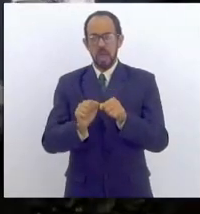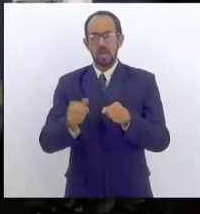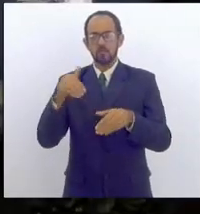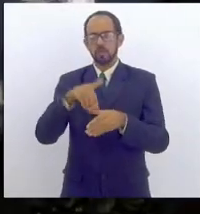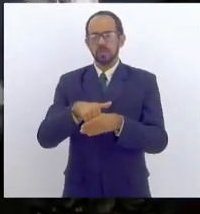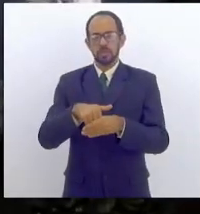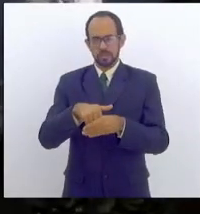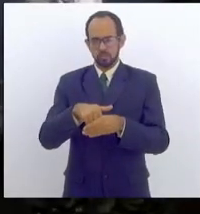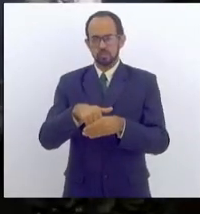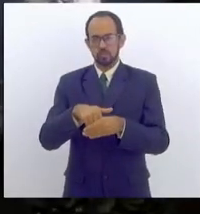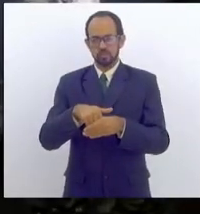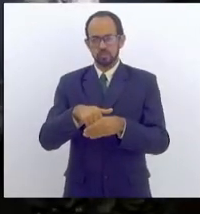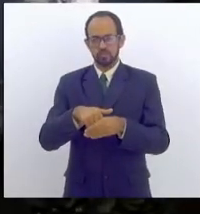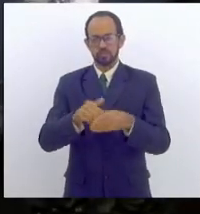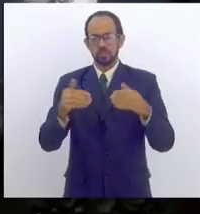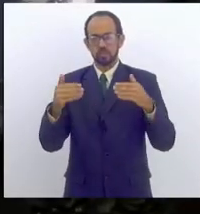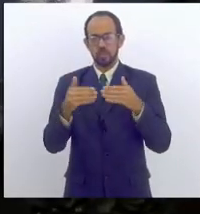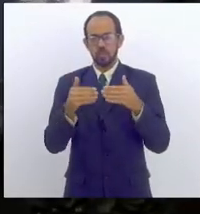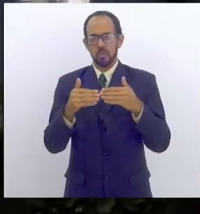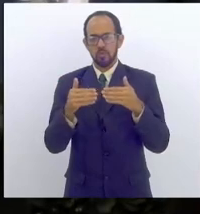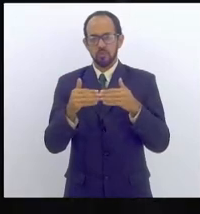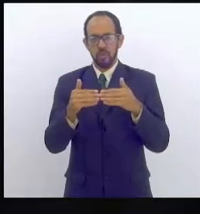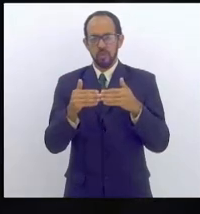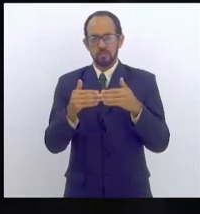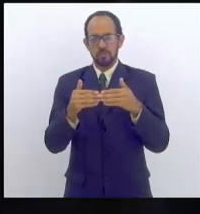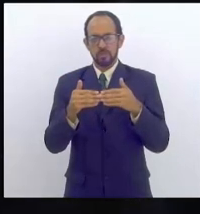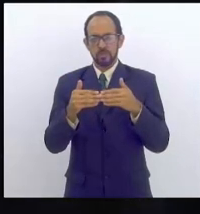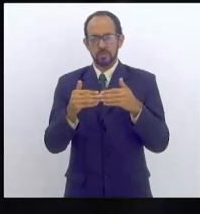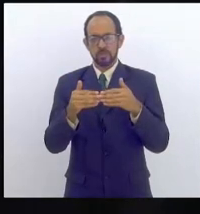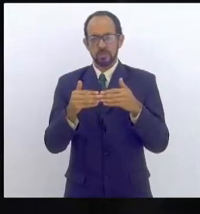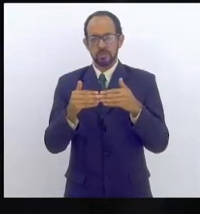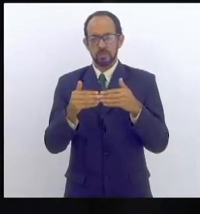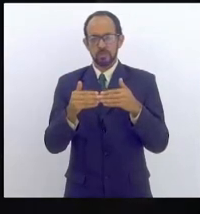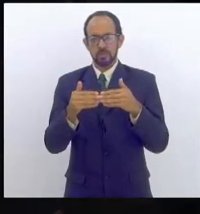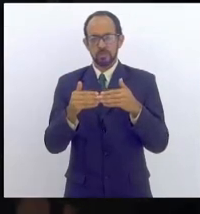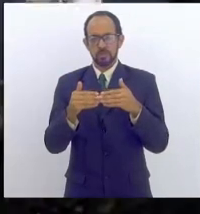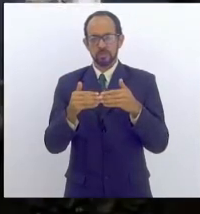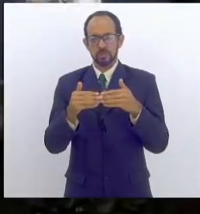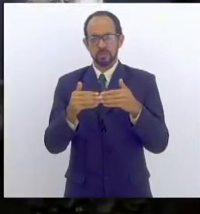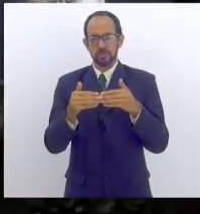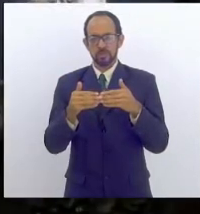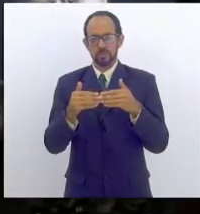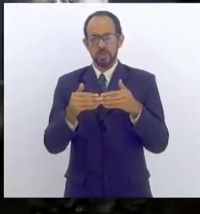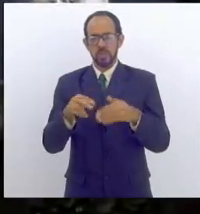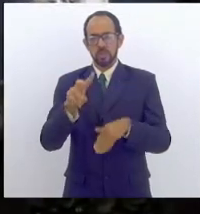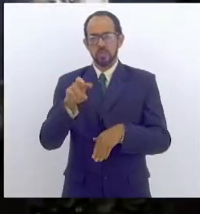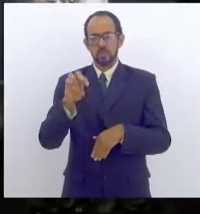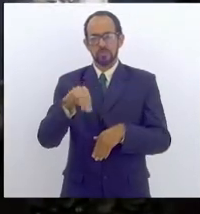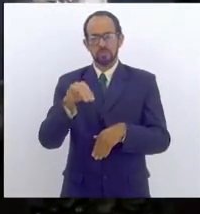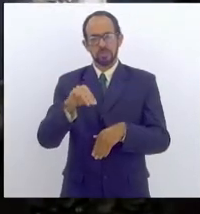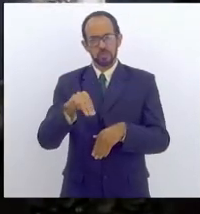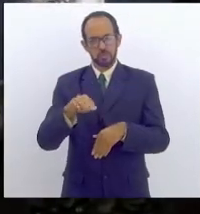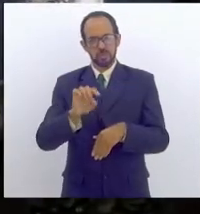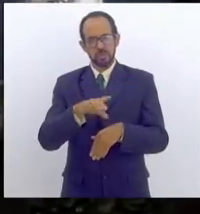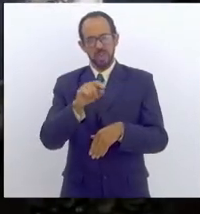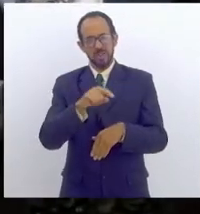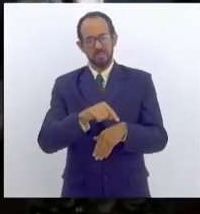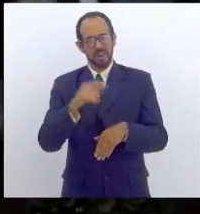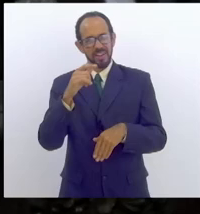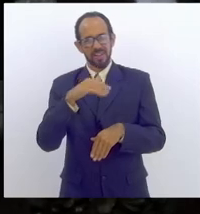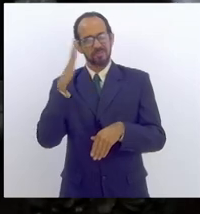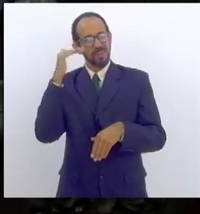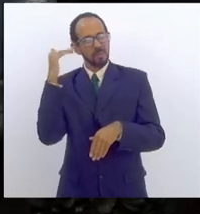votação conforme foi. Agora está um pouquinho. Vamos dar 2 minutos para a tietagem aqui com o